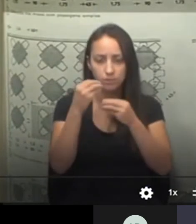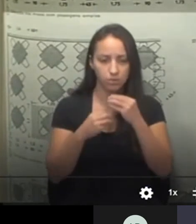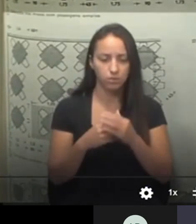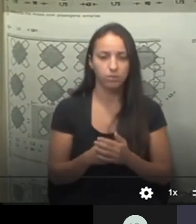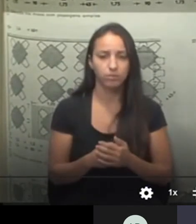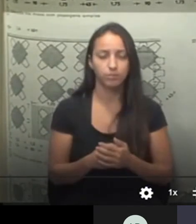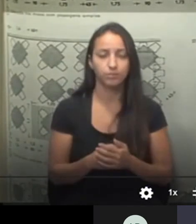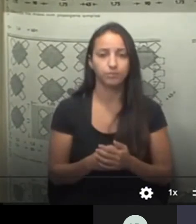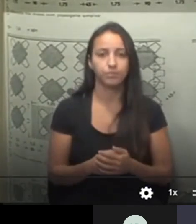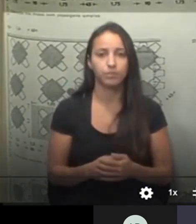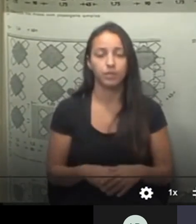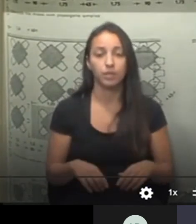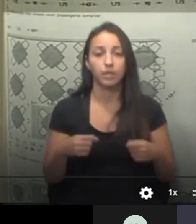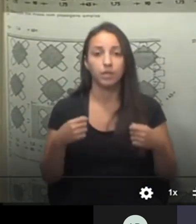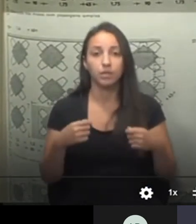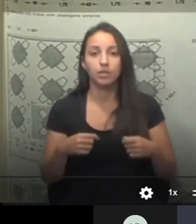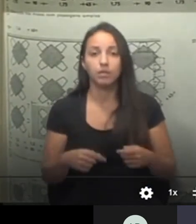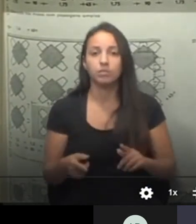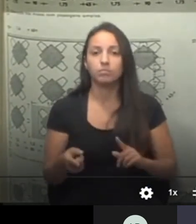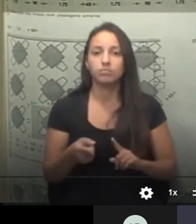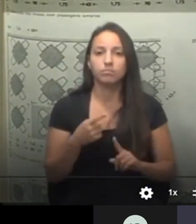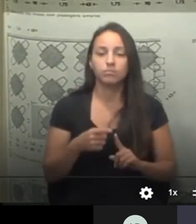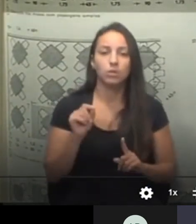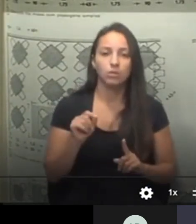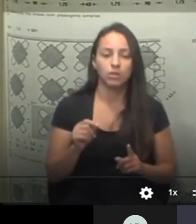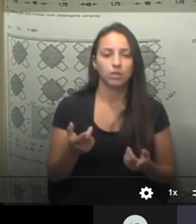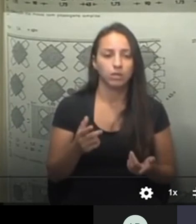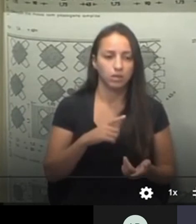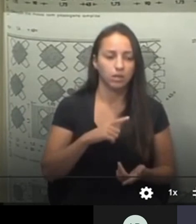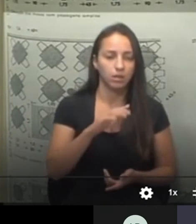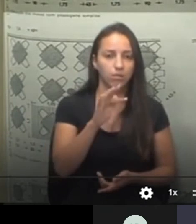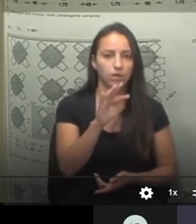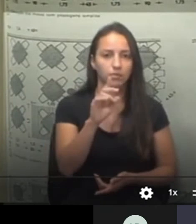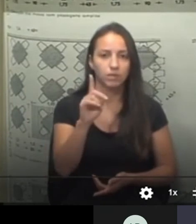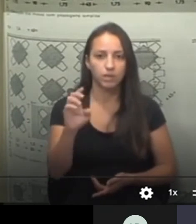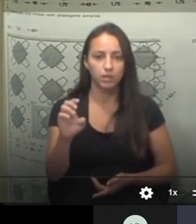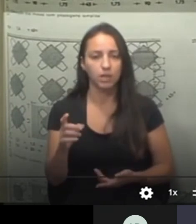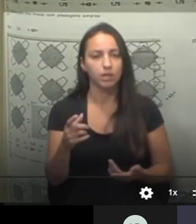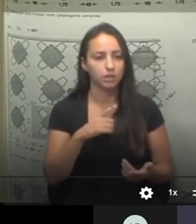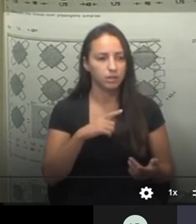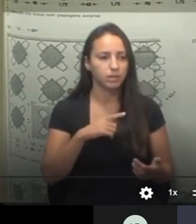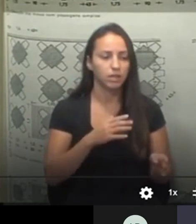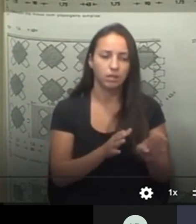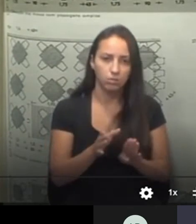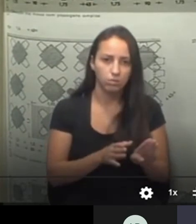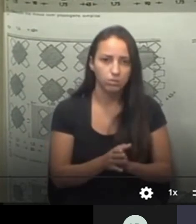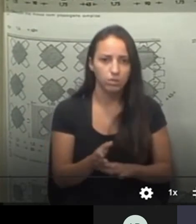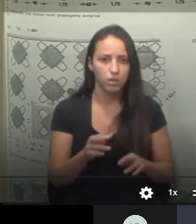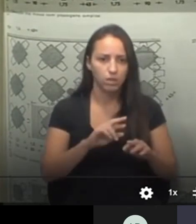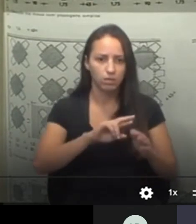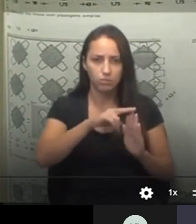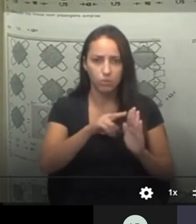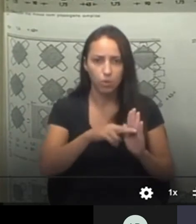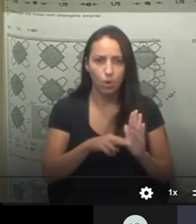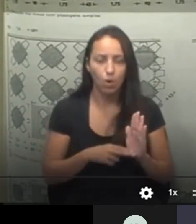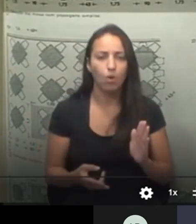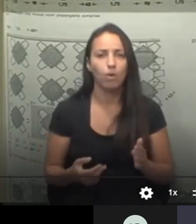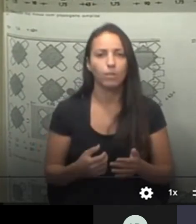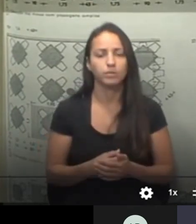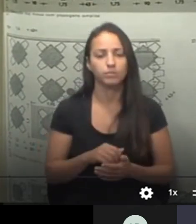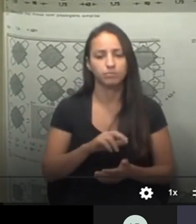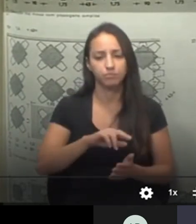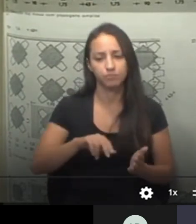o pré-dimensionamento, além do próprio FDE, que vai ter lá as suas orientações, lembra-se, né, que